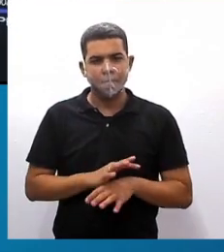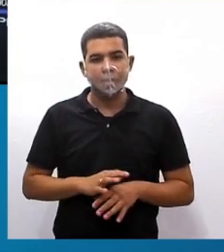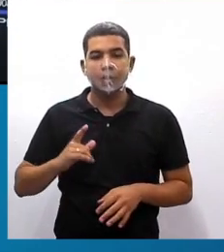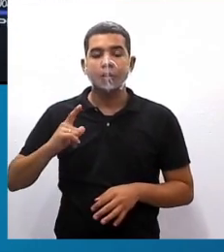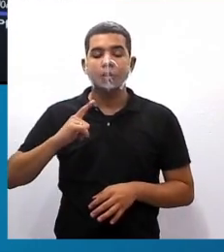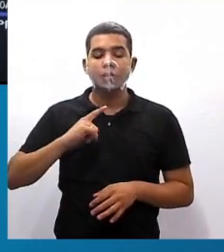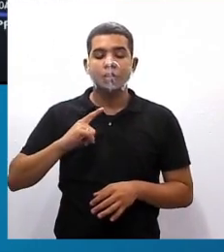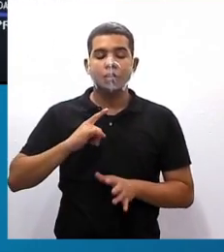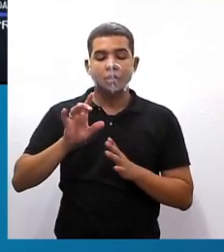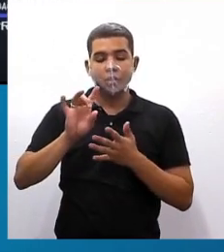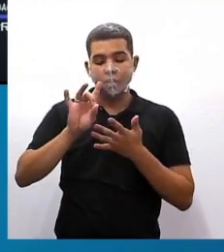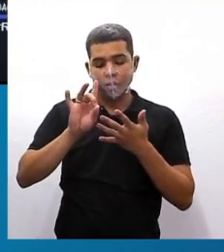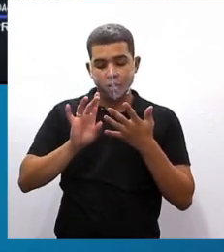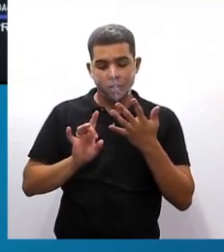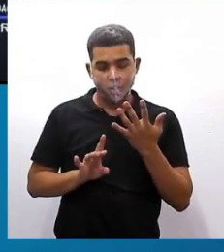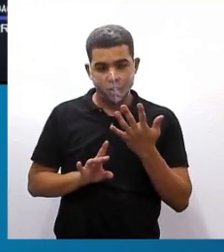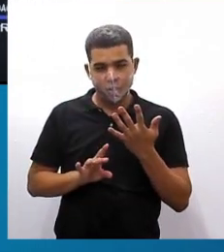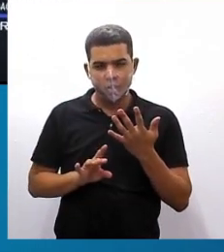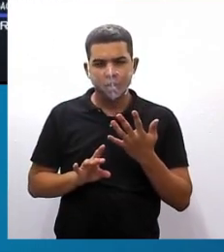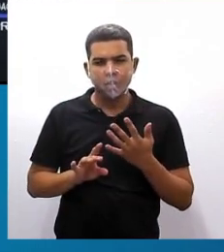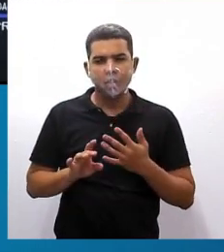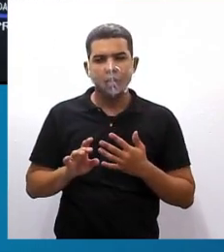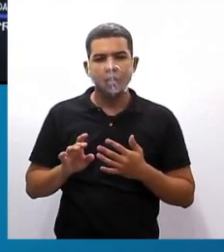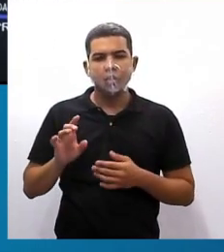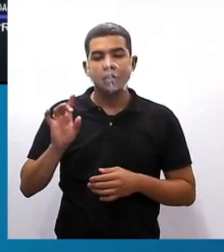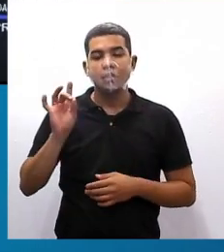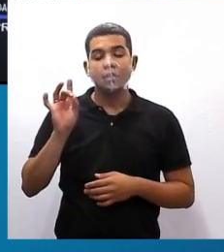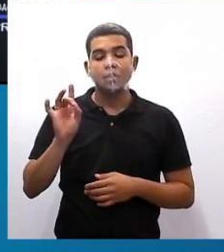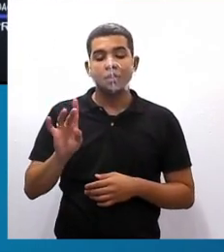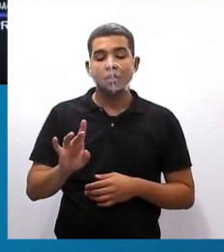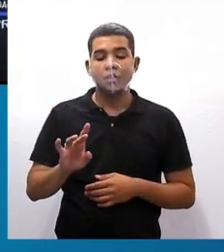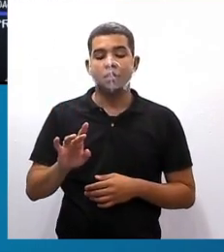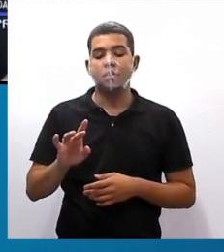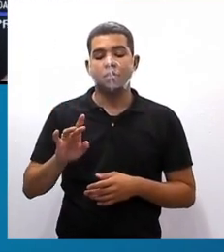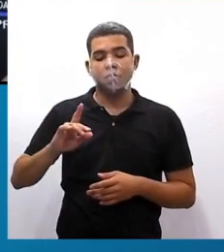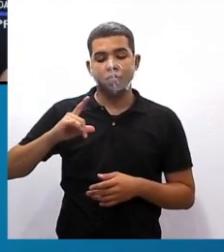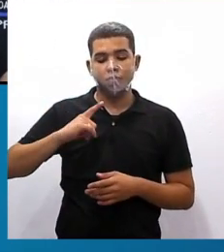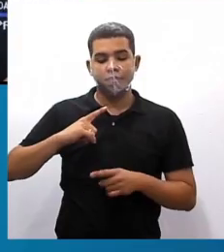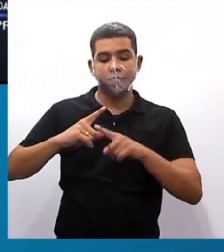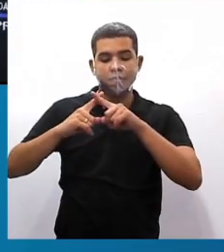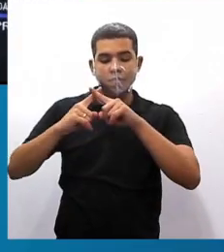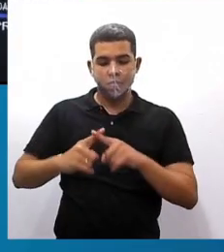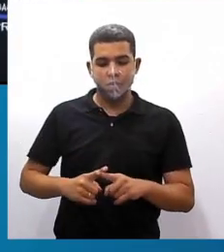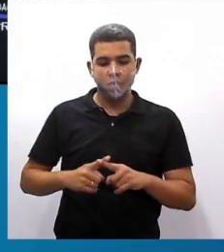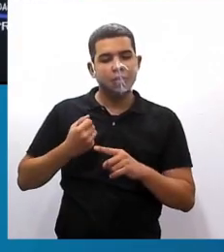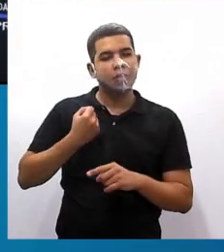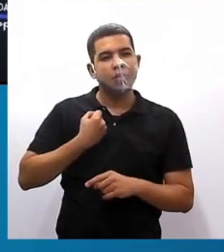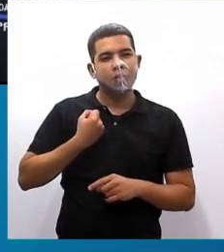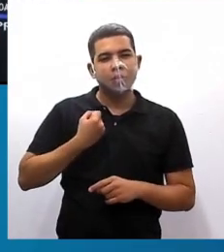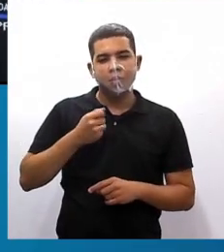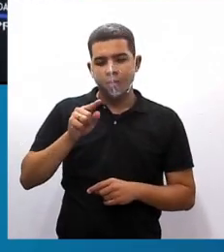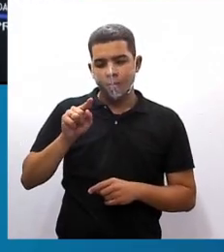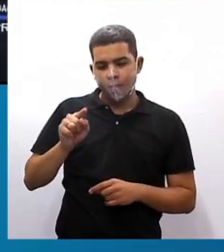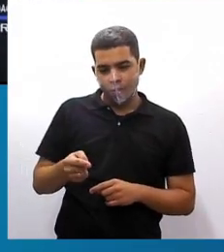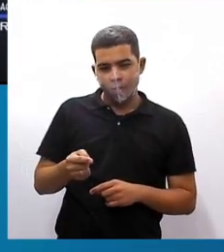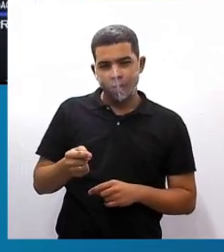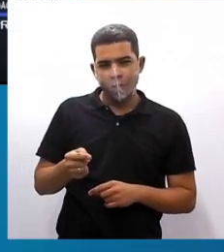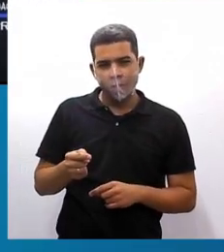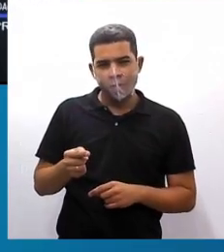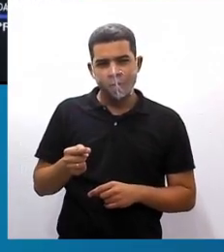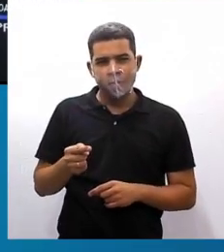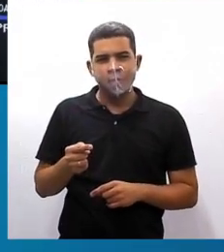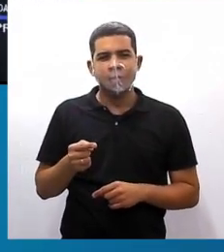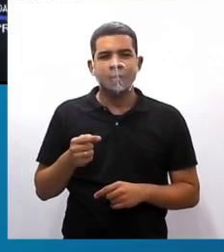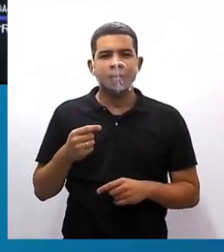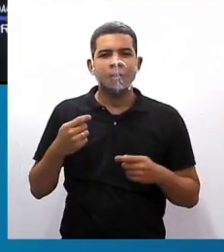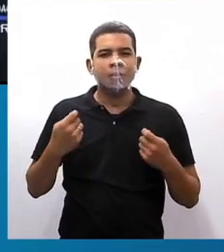um detalhe. Todas as vezes, quando você for multiplicar o número decimal, é o número que tem a vírgula, você